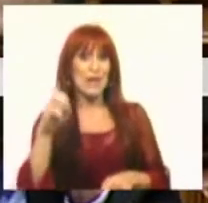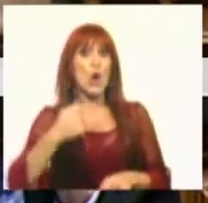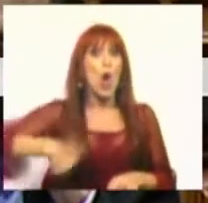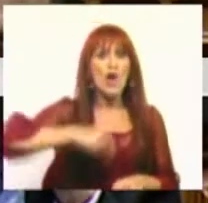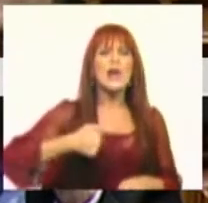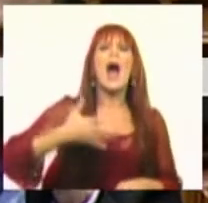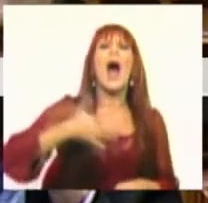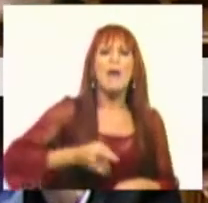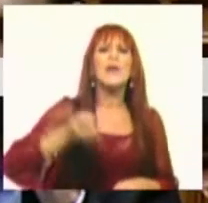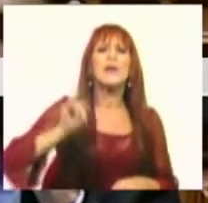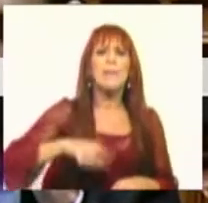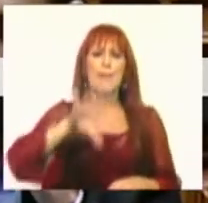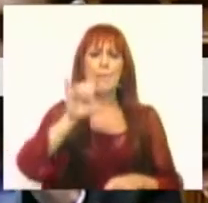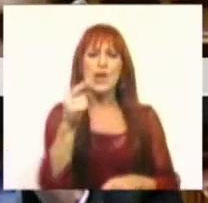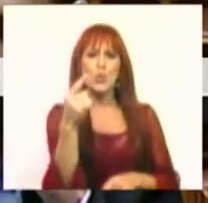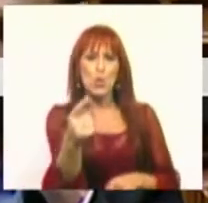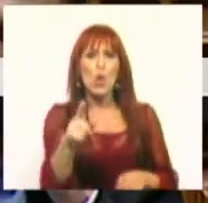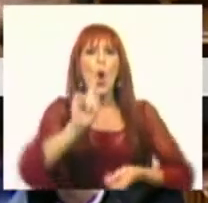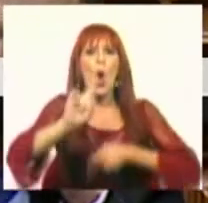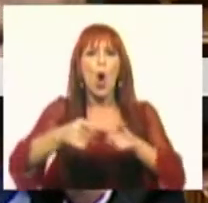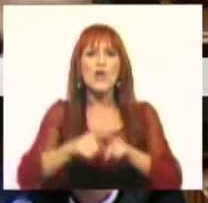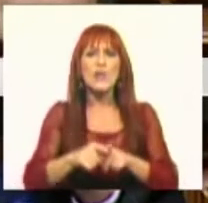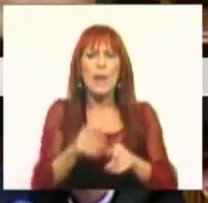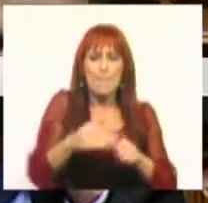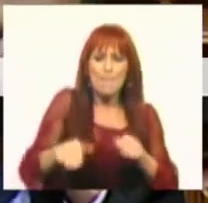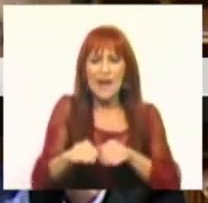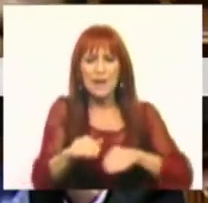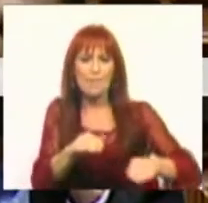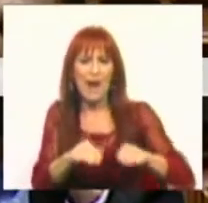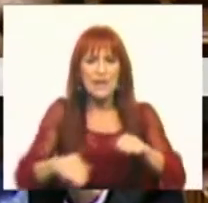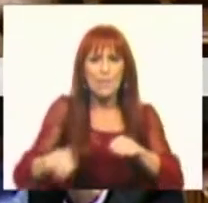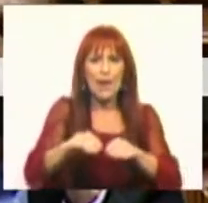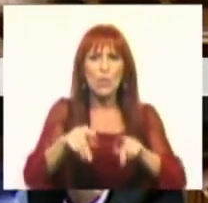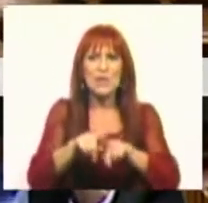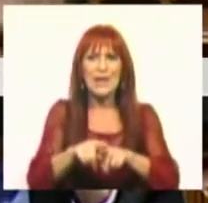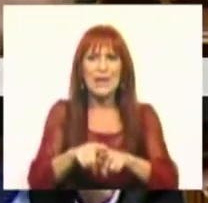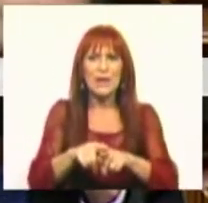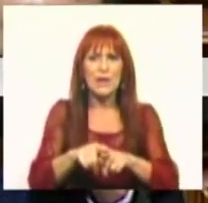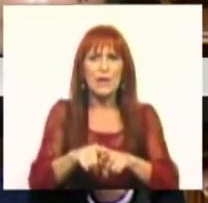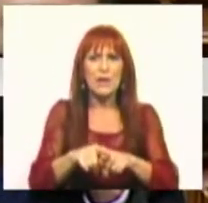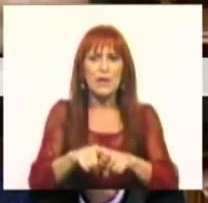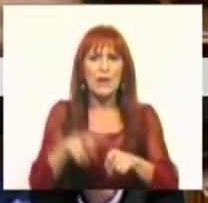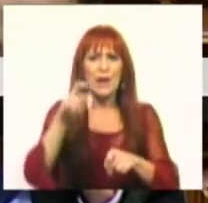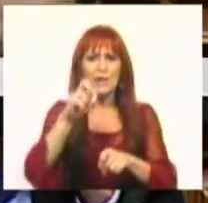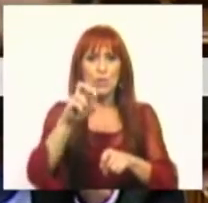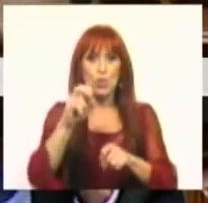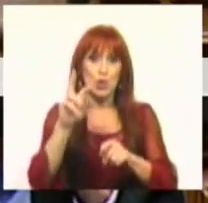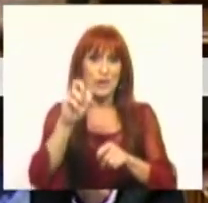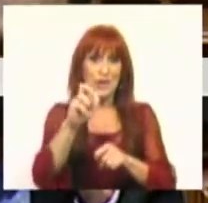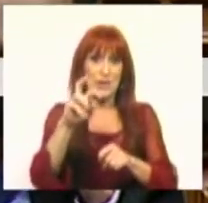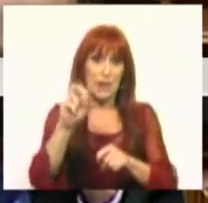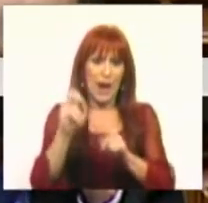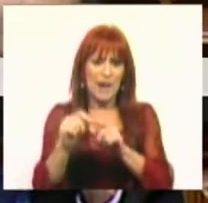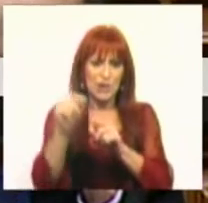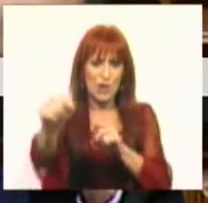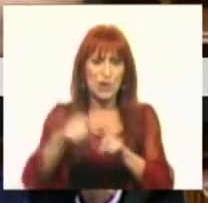queremos, é também o país do qual faça parte, na terceira década para Portugal, a alteração